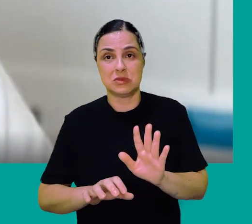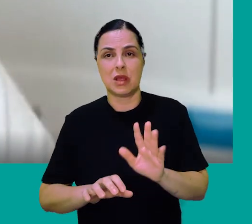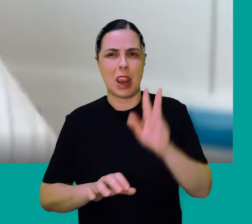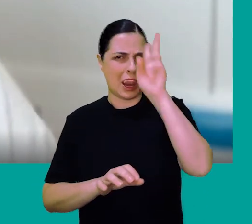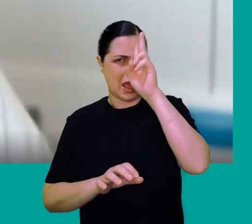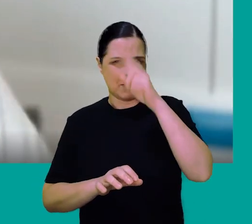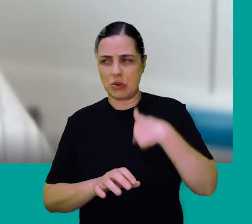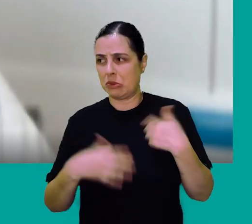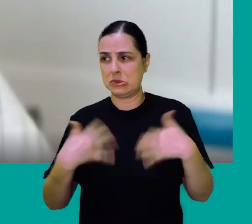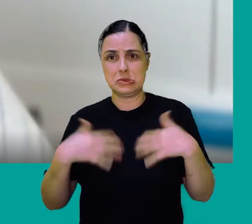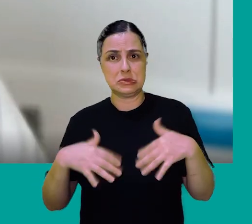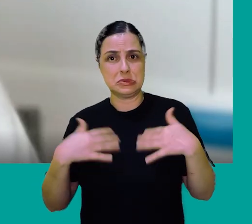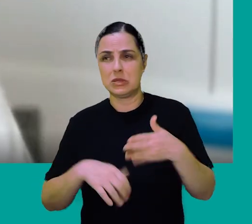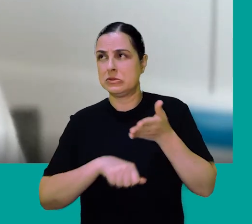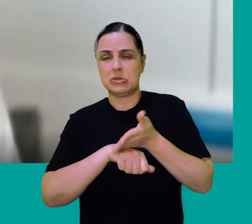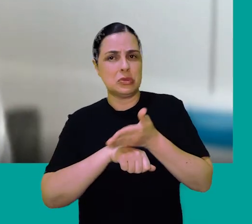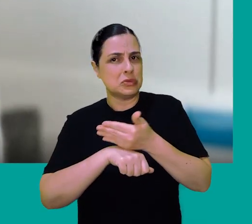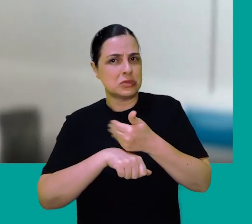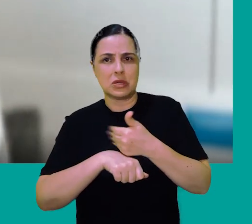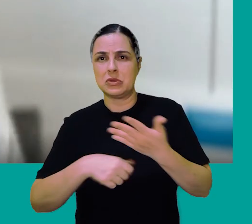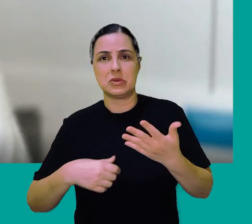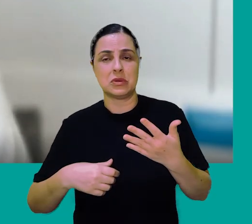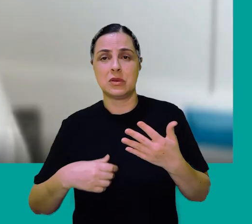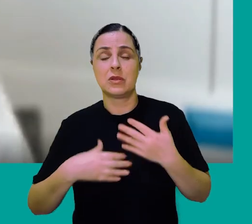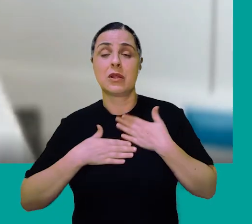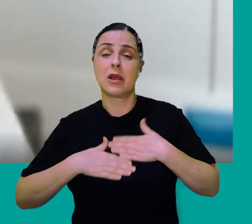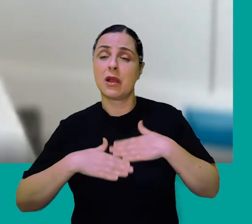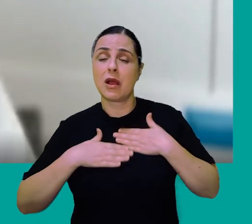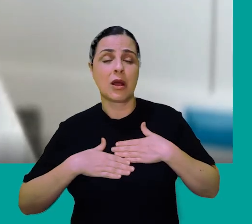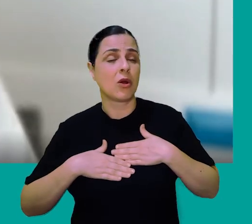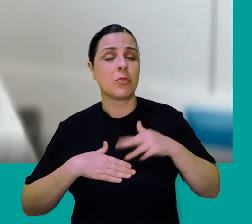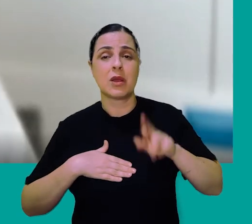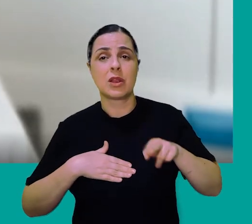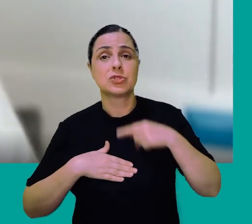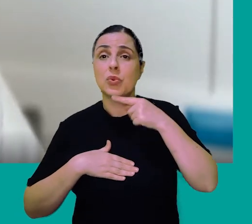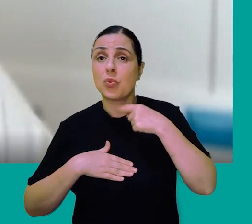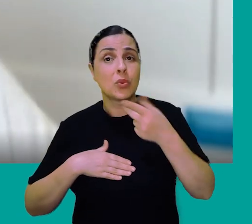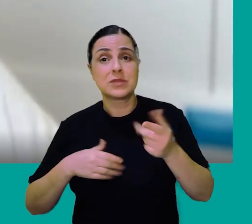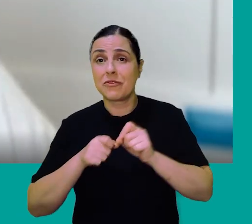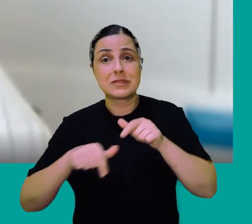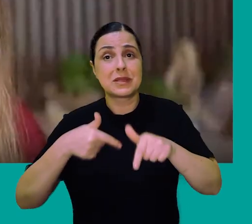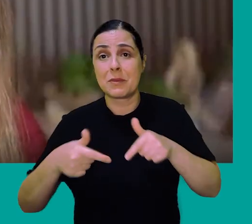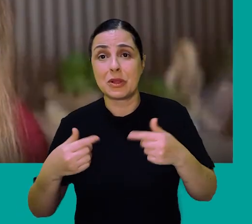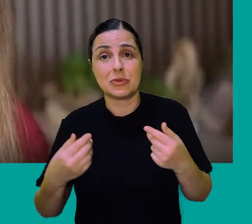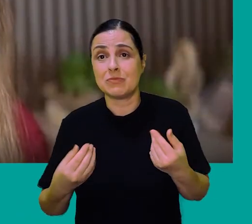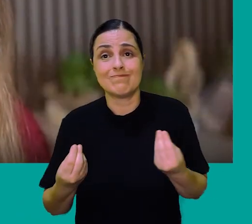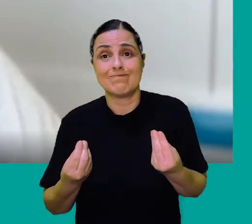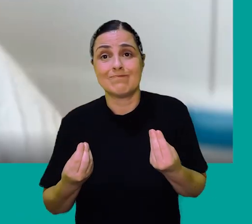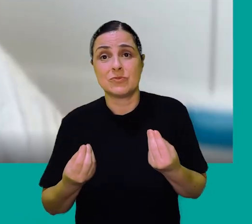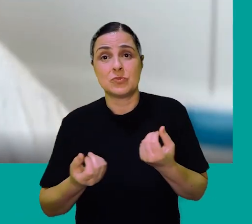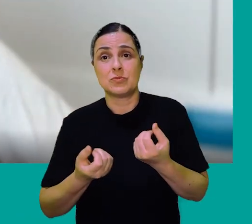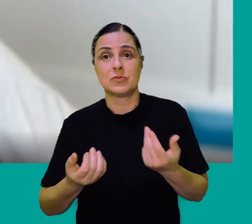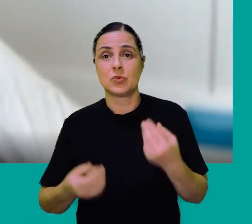numa tensão constante, né? Tipo, você não consegue relaxar e fazer o seu trabalho. Tipo, Sim. impossível.